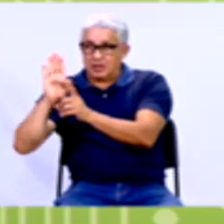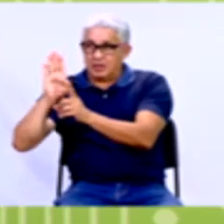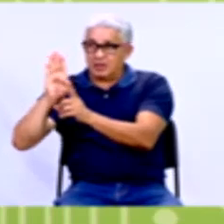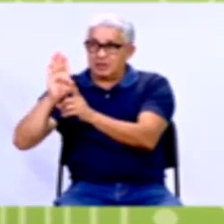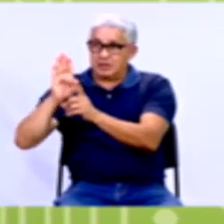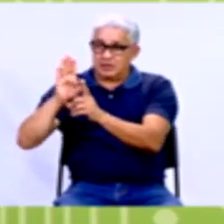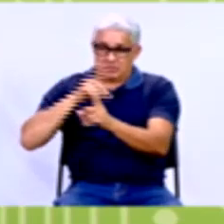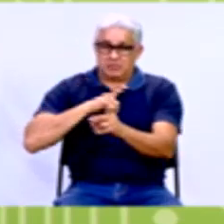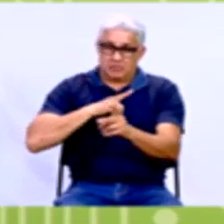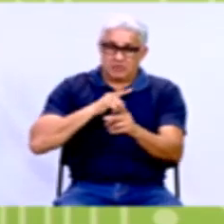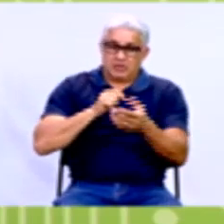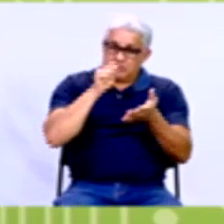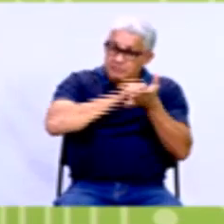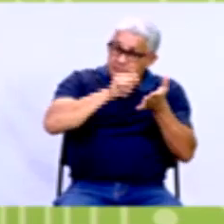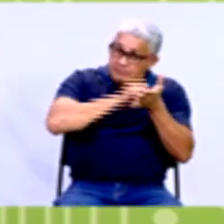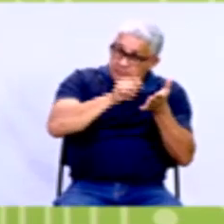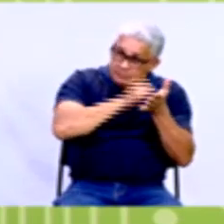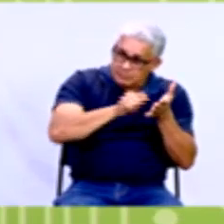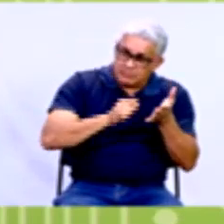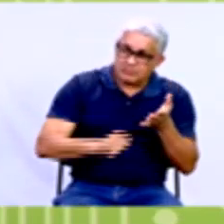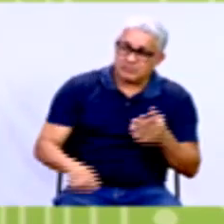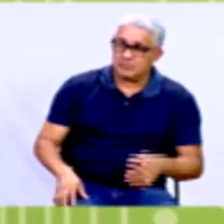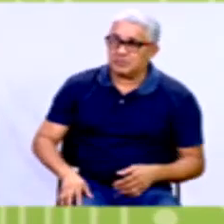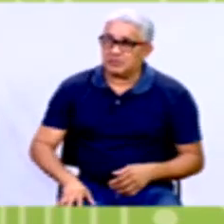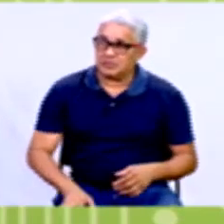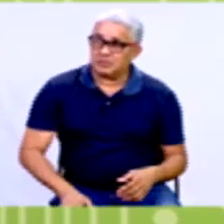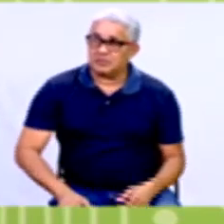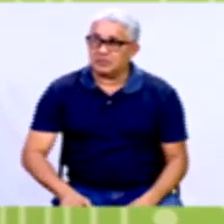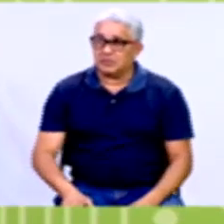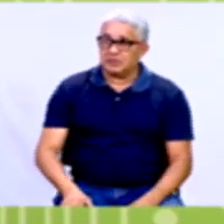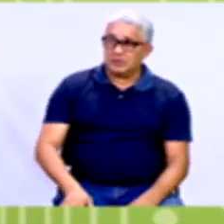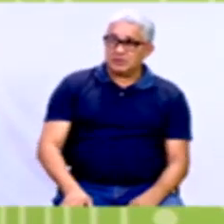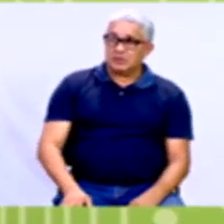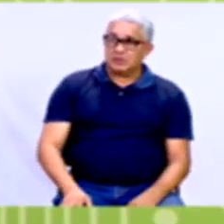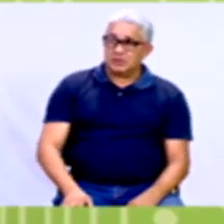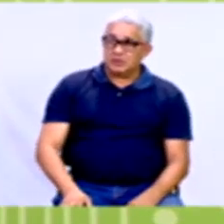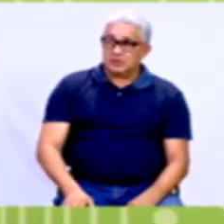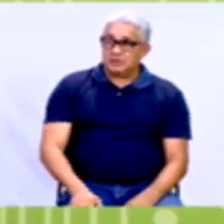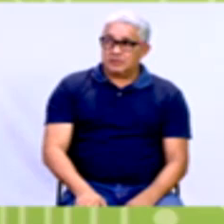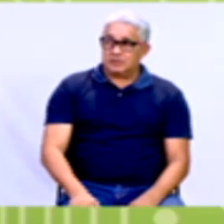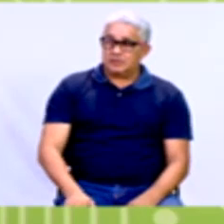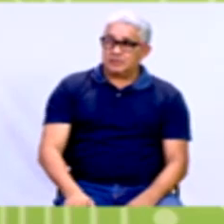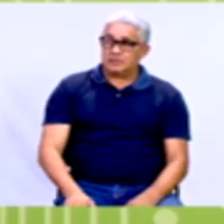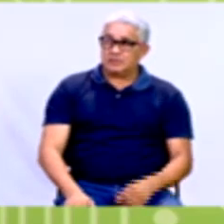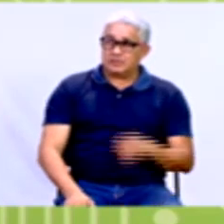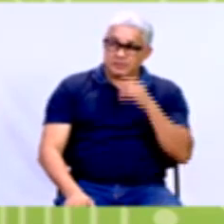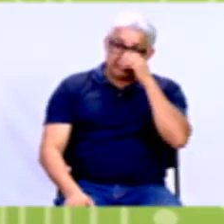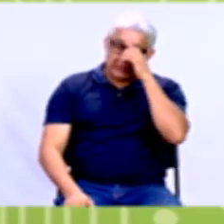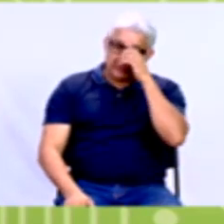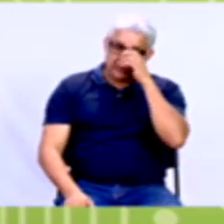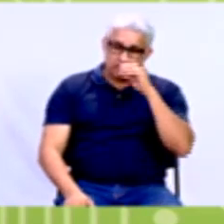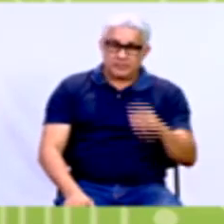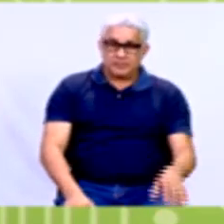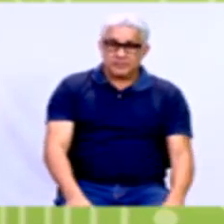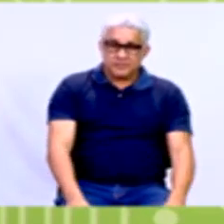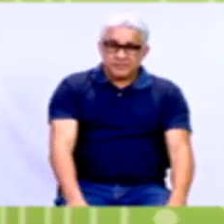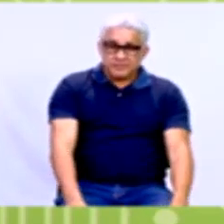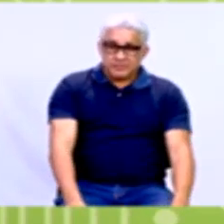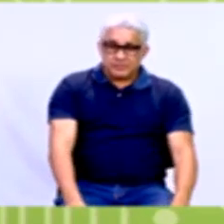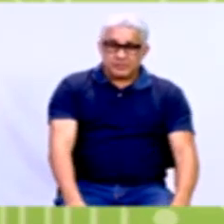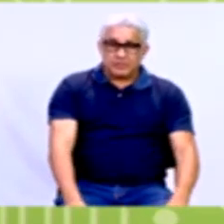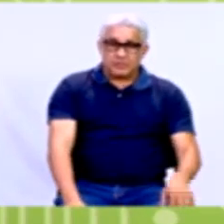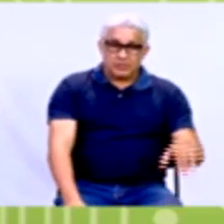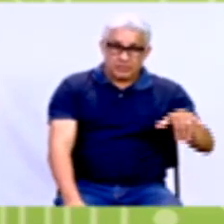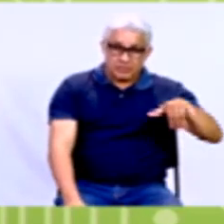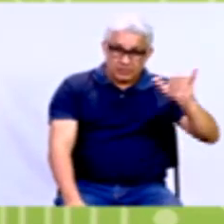quem tiver aí com as anotações, anotem. A equação de uma reta de regressão é